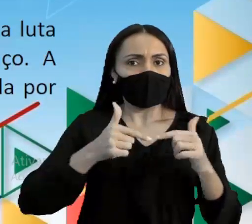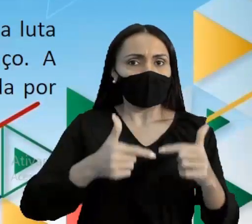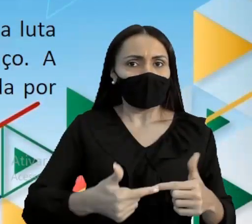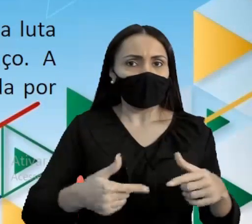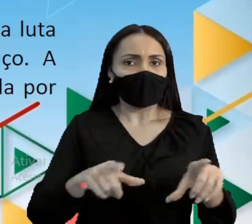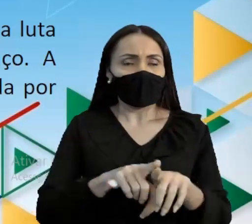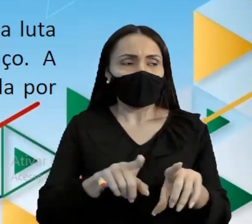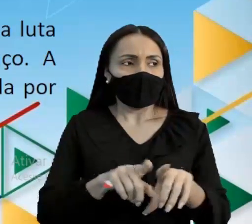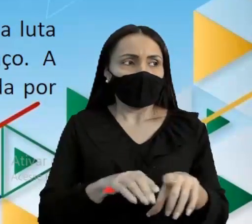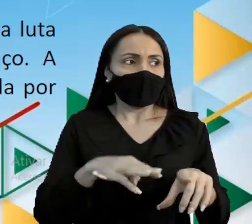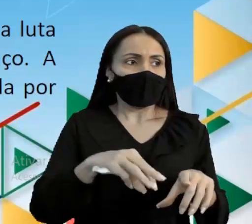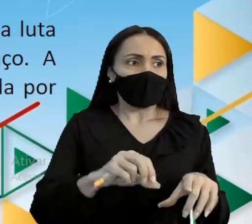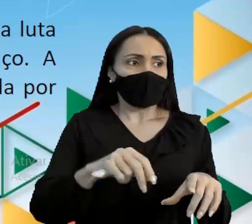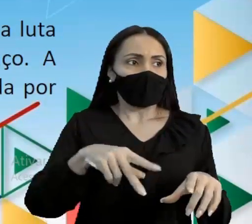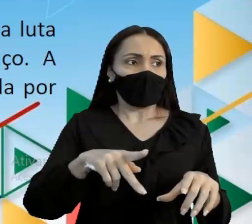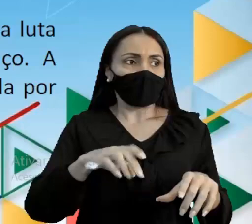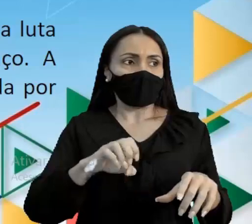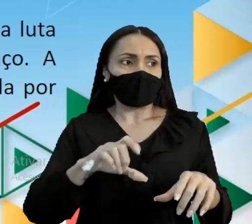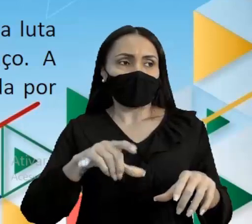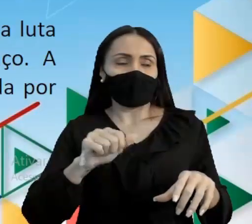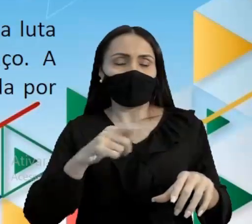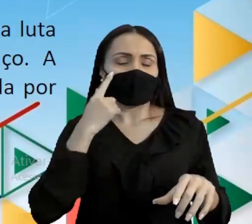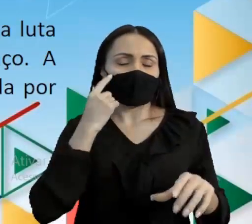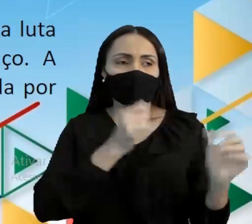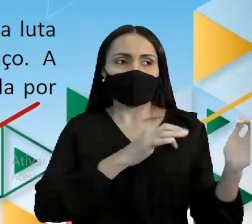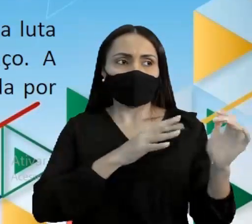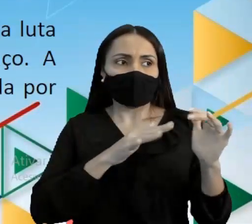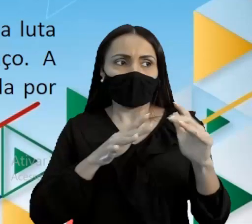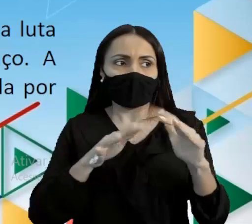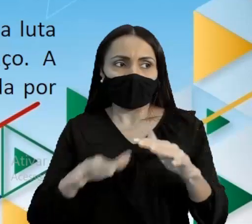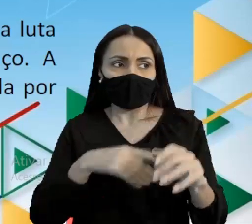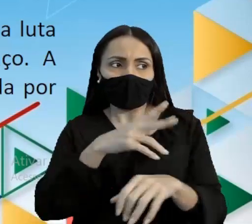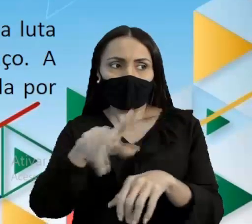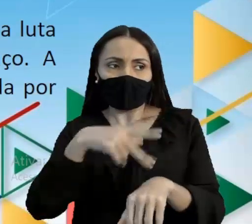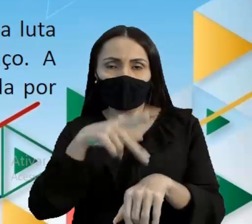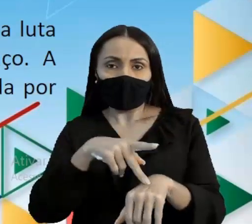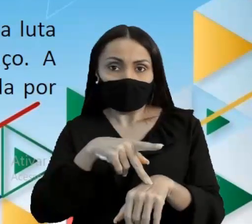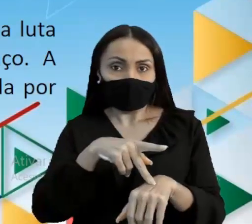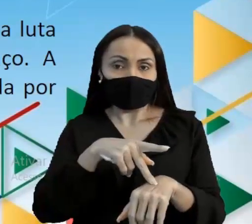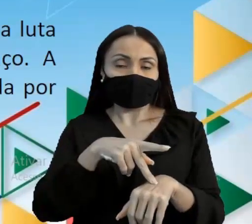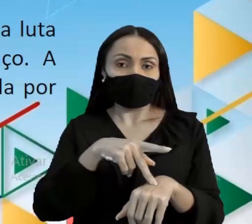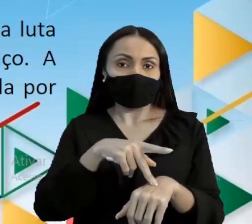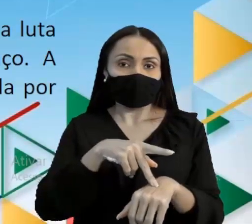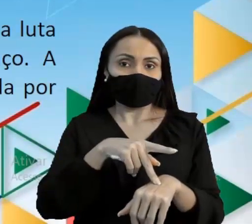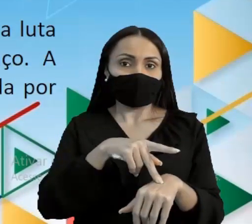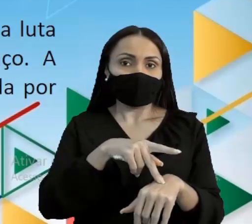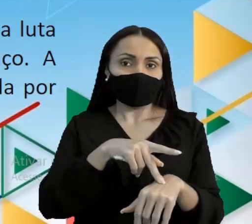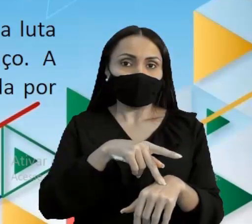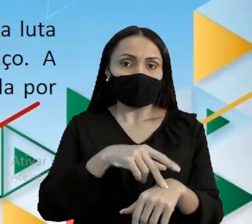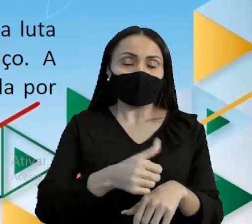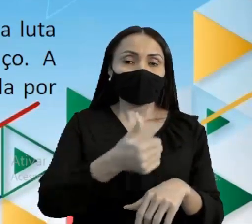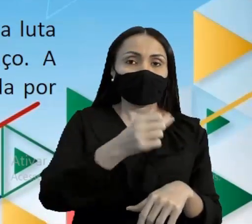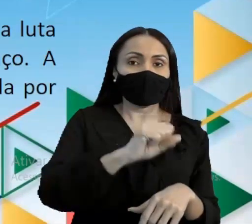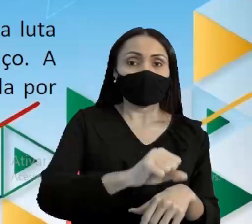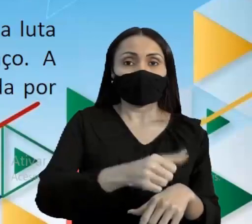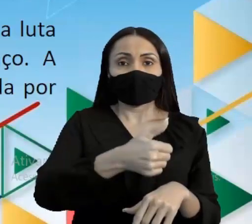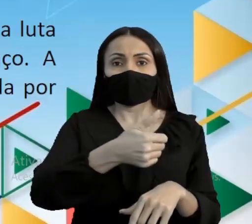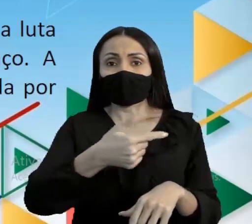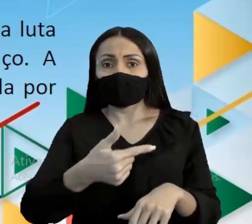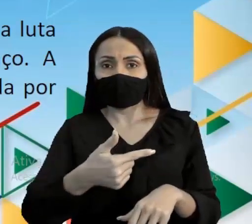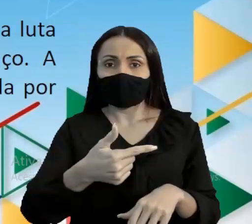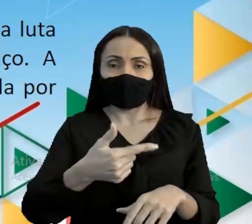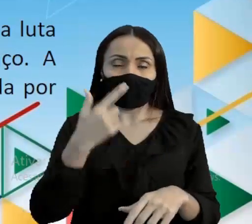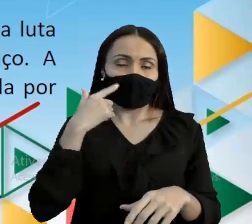Napoleão Bonaparte, né, que tinha invadido o país. Em 1812,